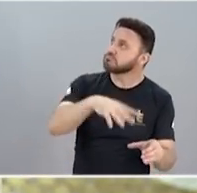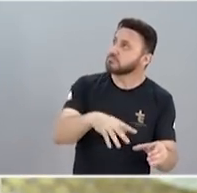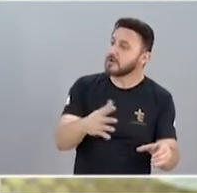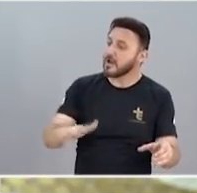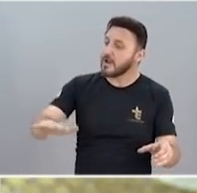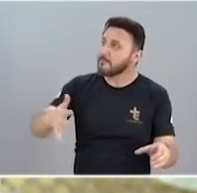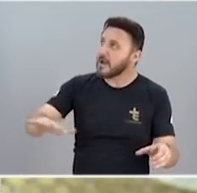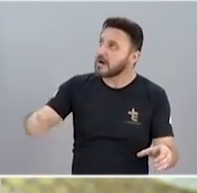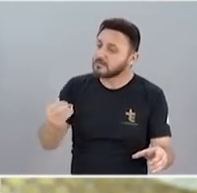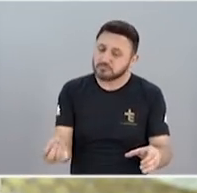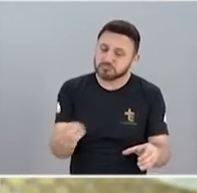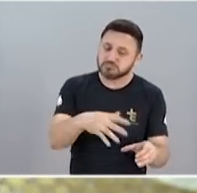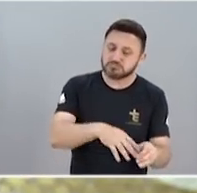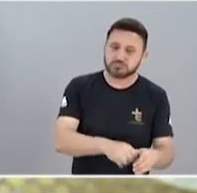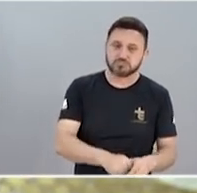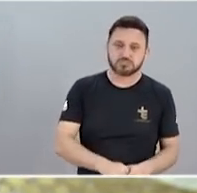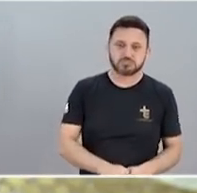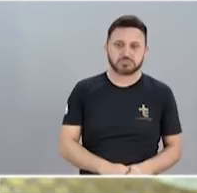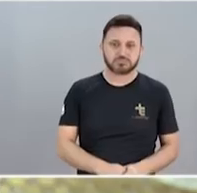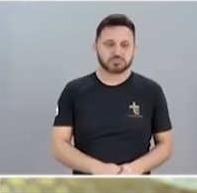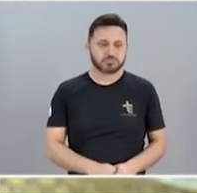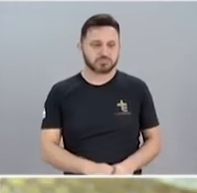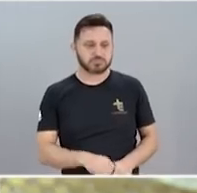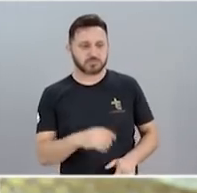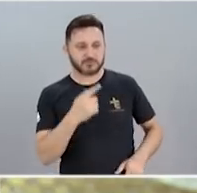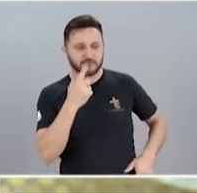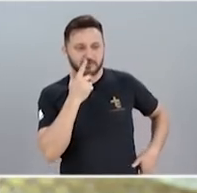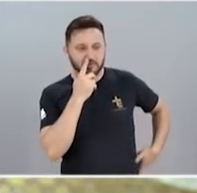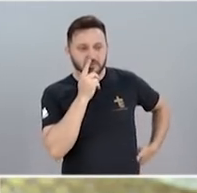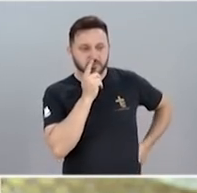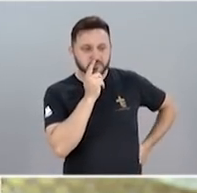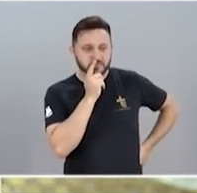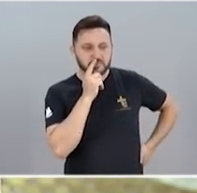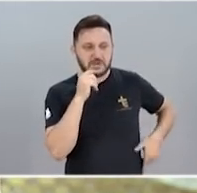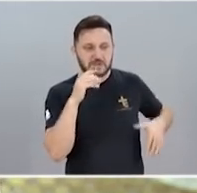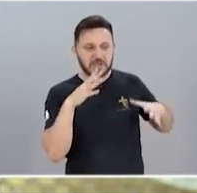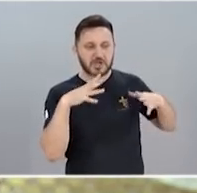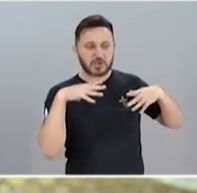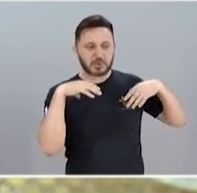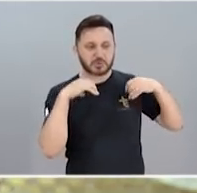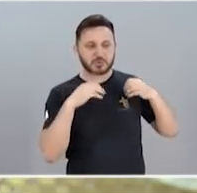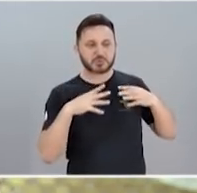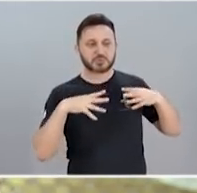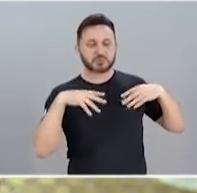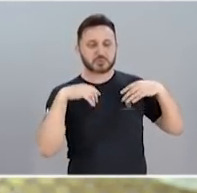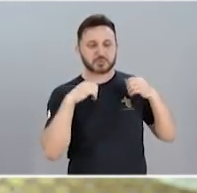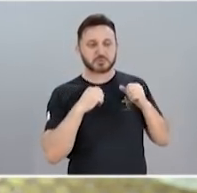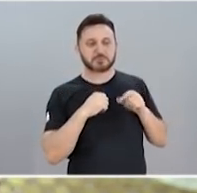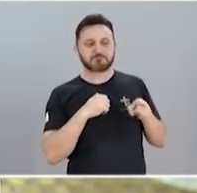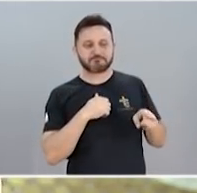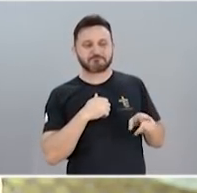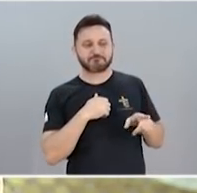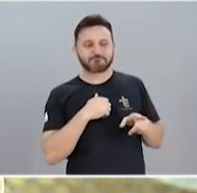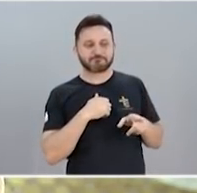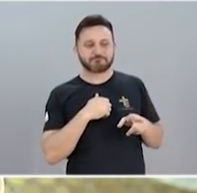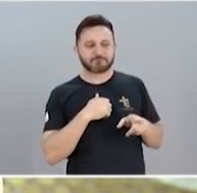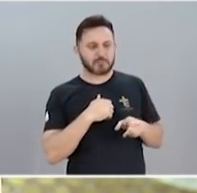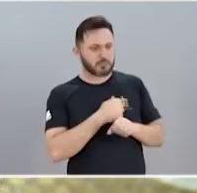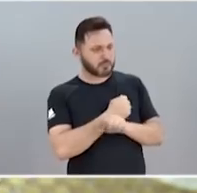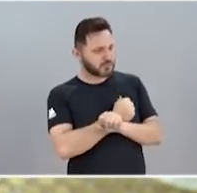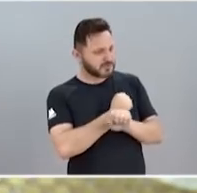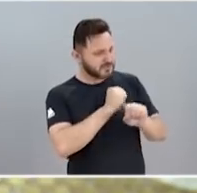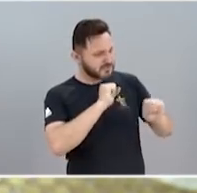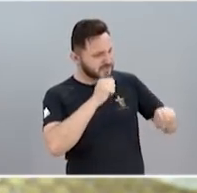Foi quando Santo Agostinho viu que se tratava de um anjo, porque o menino respondeu. Santo Agostinho falou: isso é